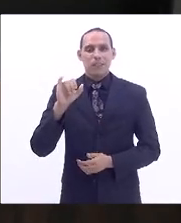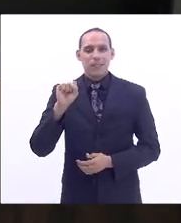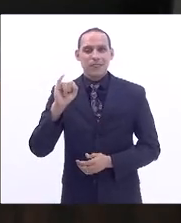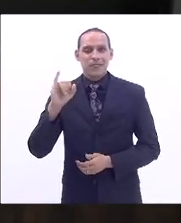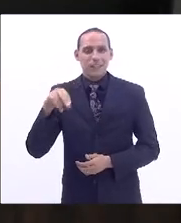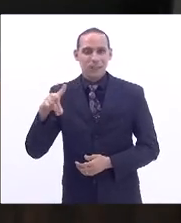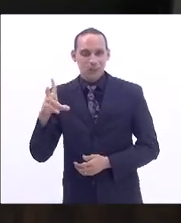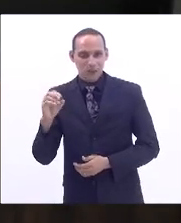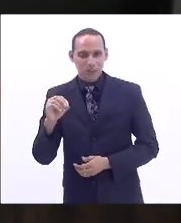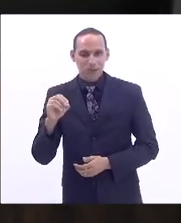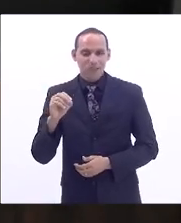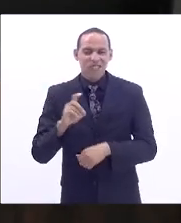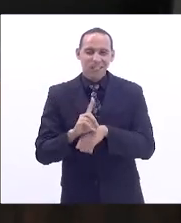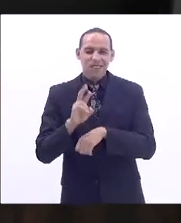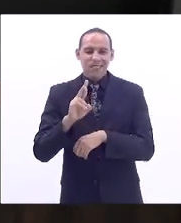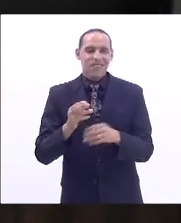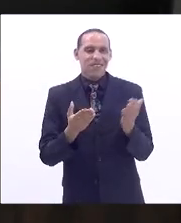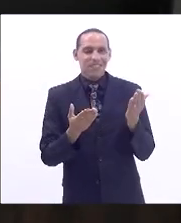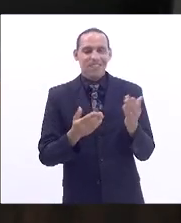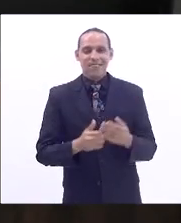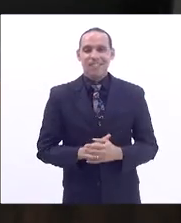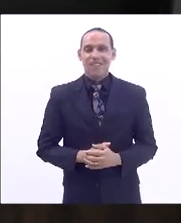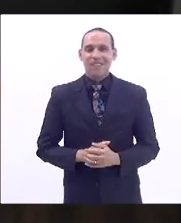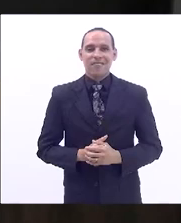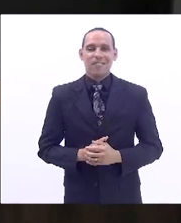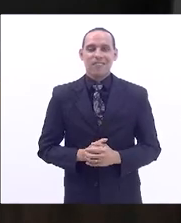Dr Luisinho e